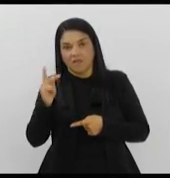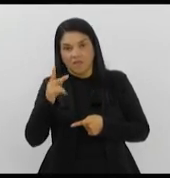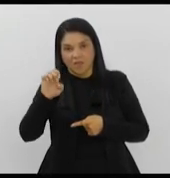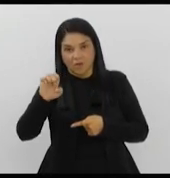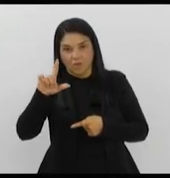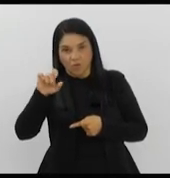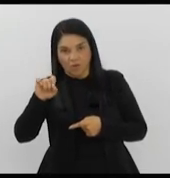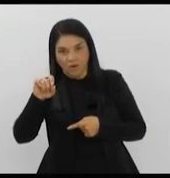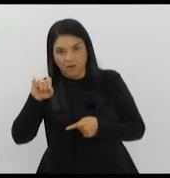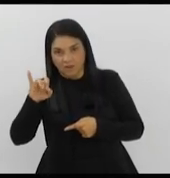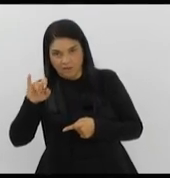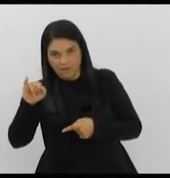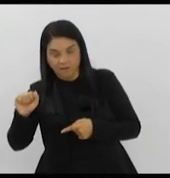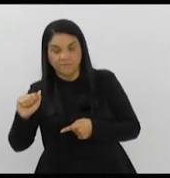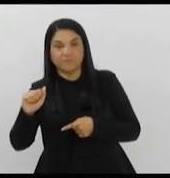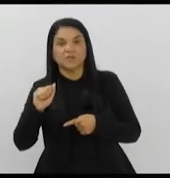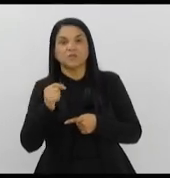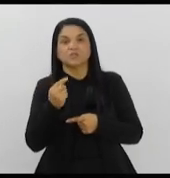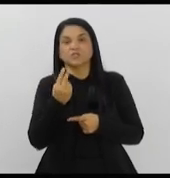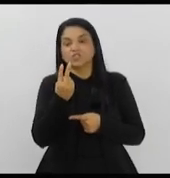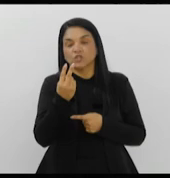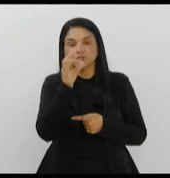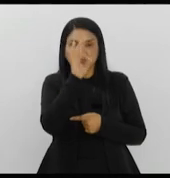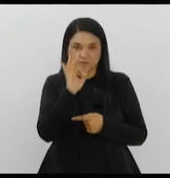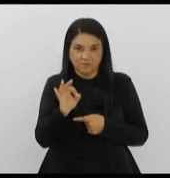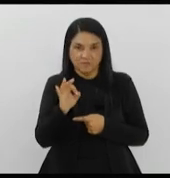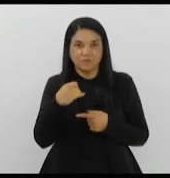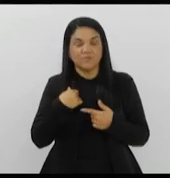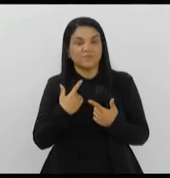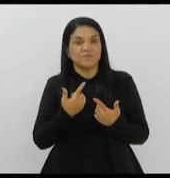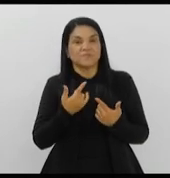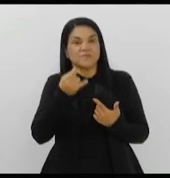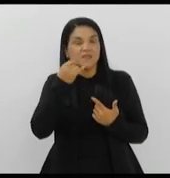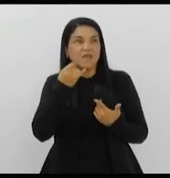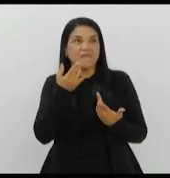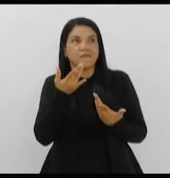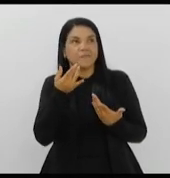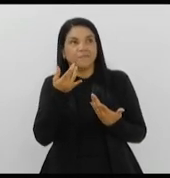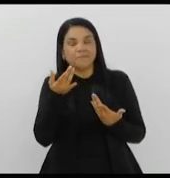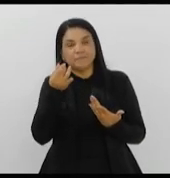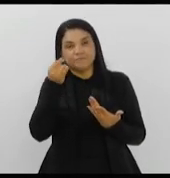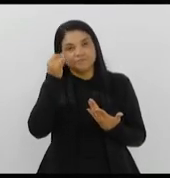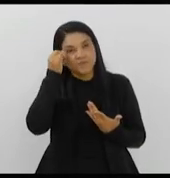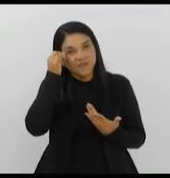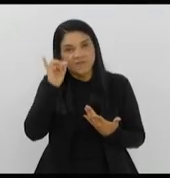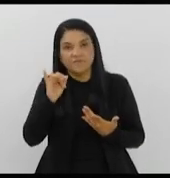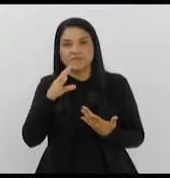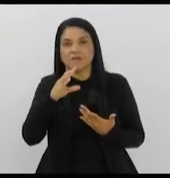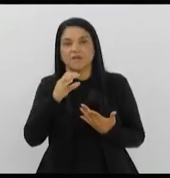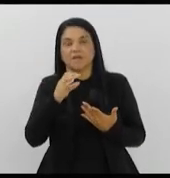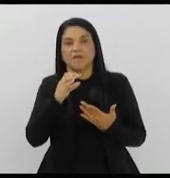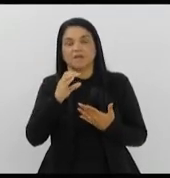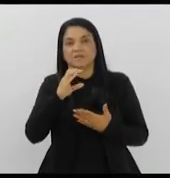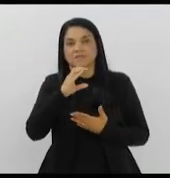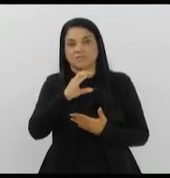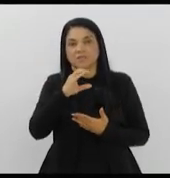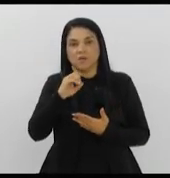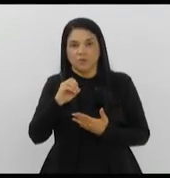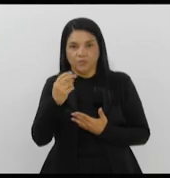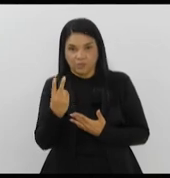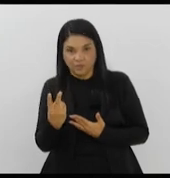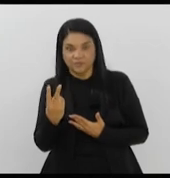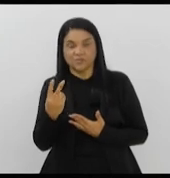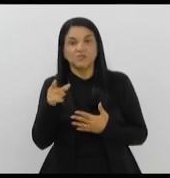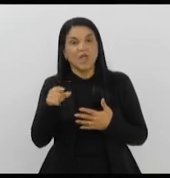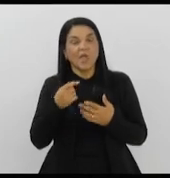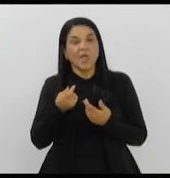uma energia que não seja fóssil, que não emita carbono, além do que acaba sendo uma economia para aqueles que